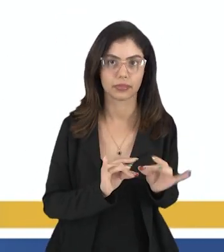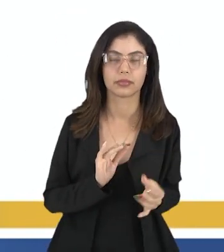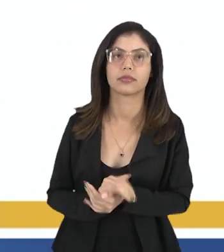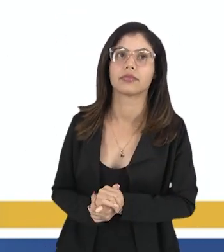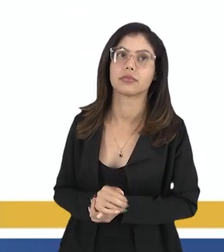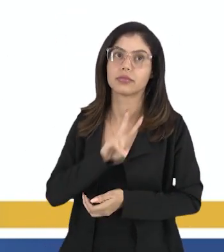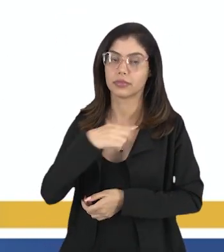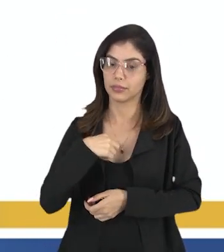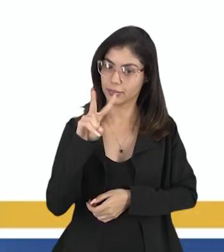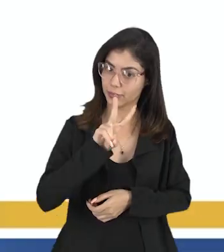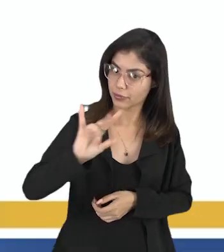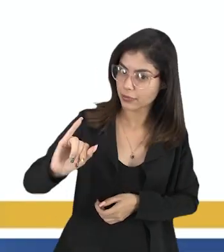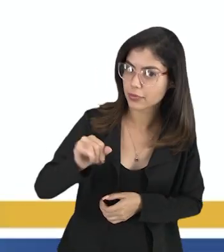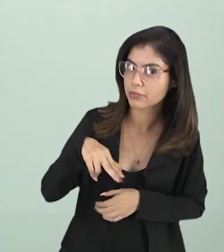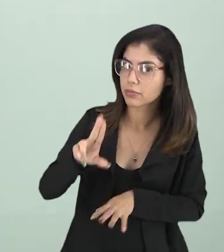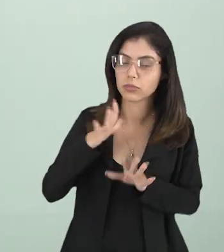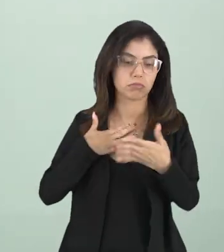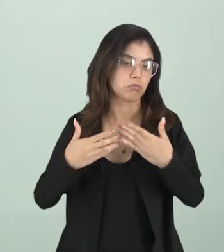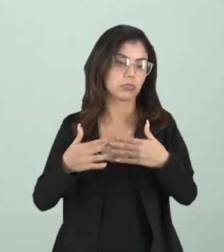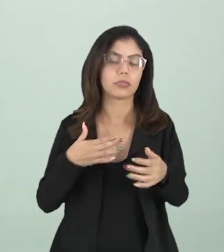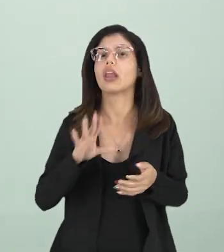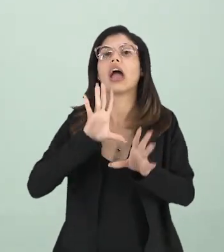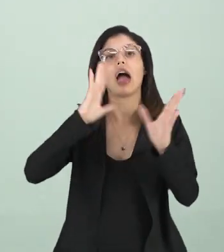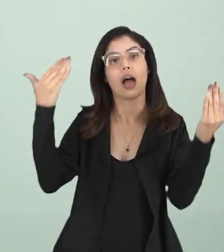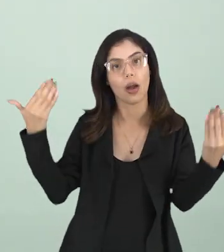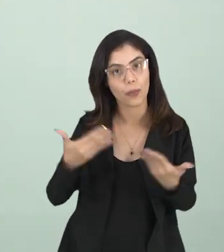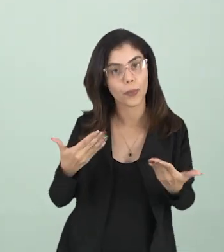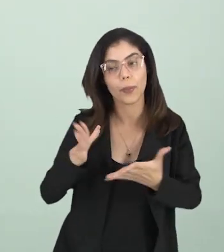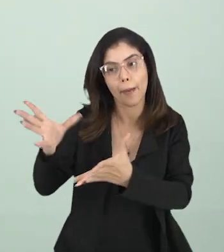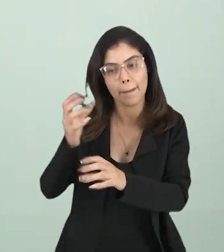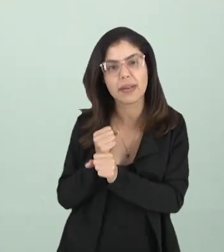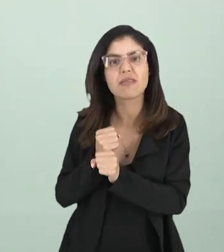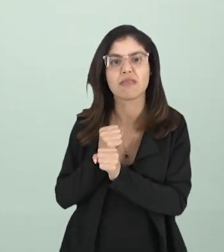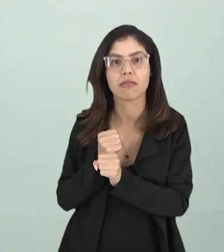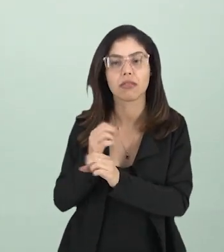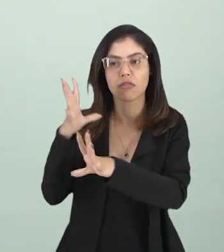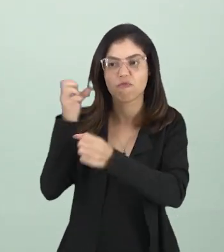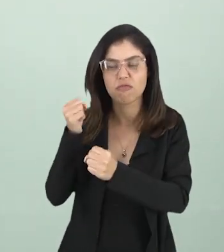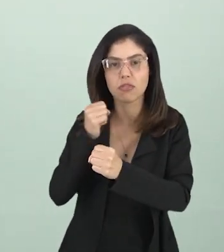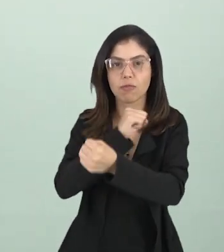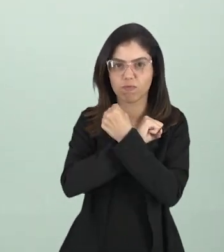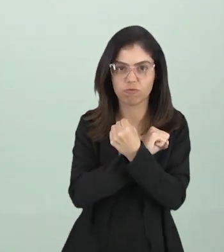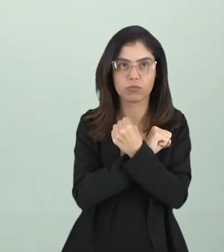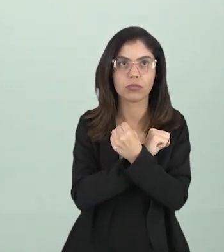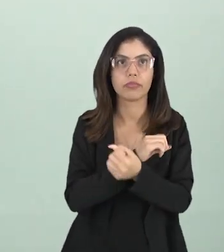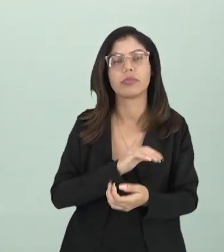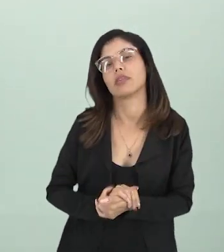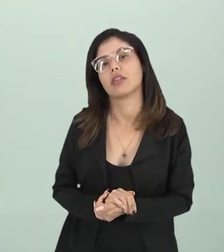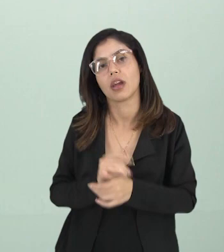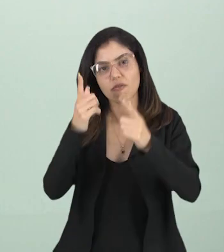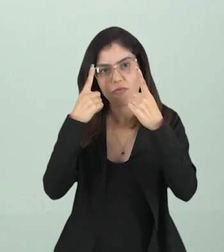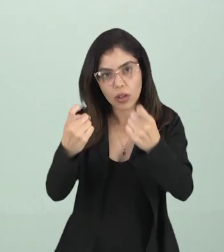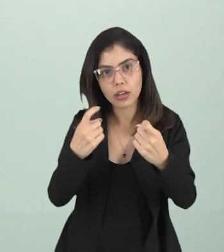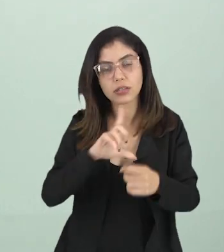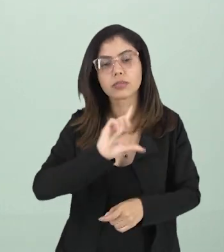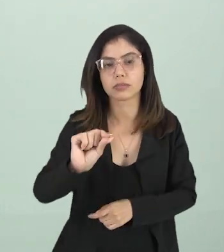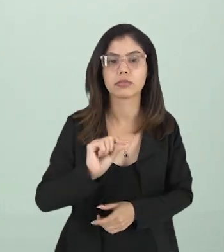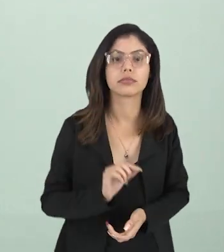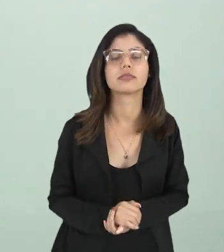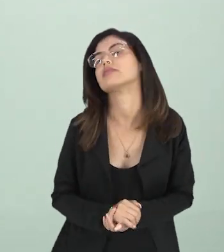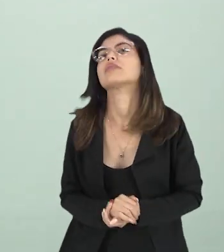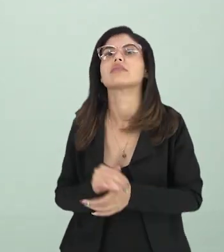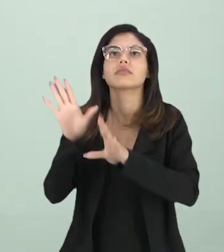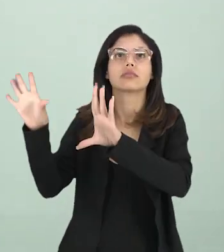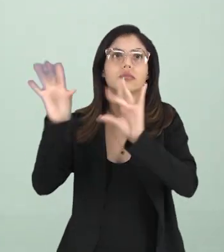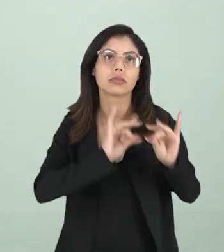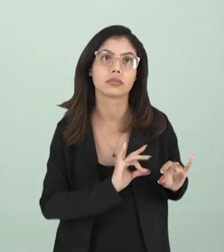onde eu quero, Agora, levar da força, eu vou para onde as pessoas usam a violência para me levar, Então, a gente fala